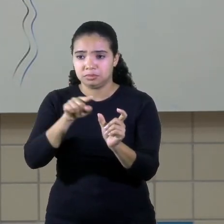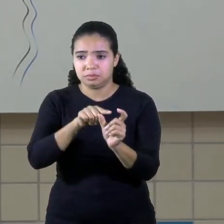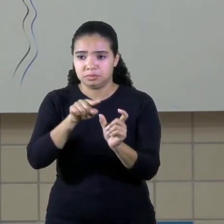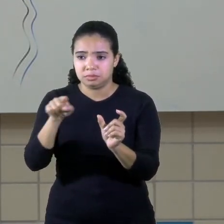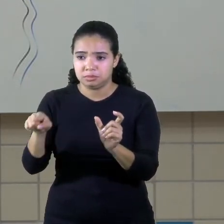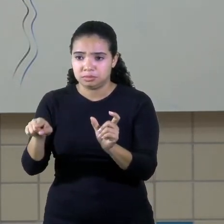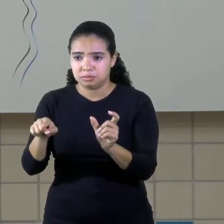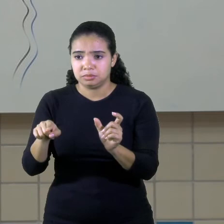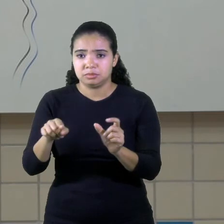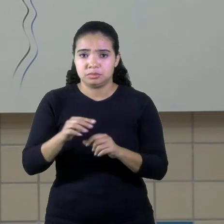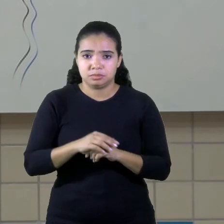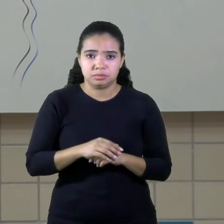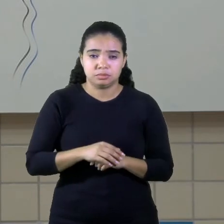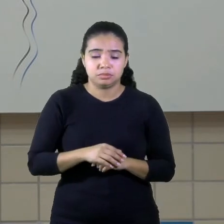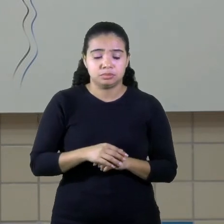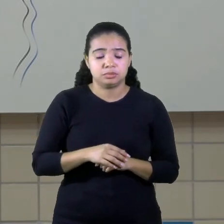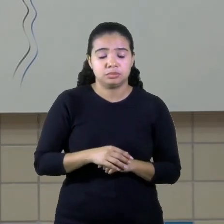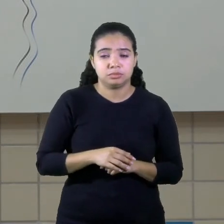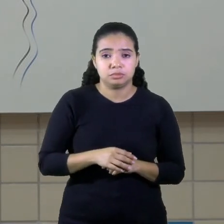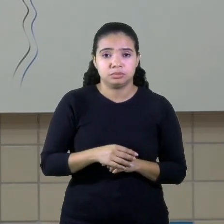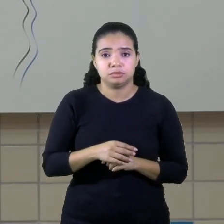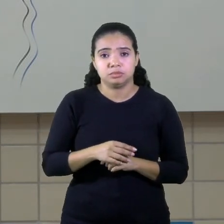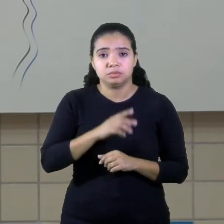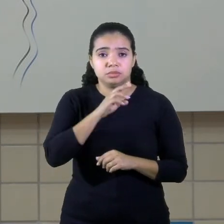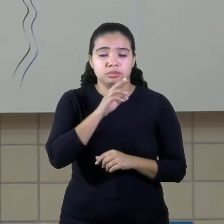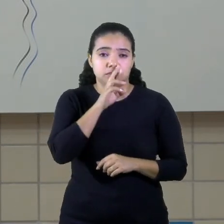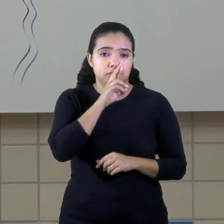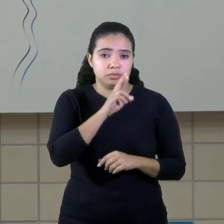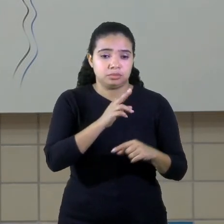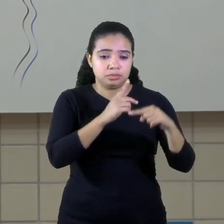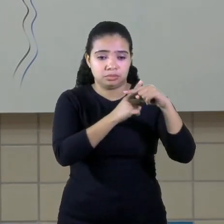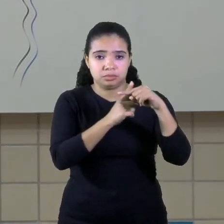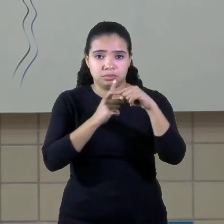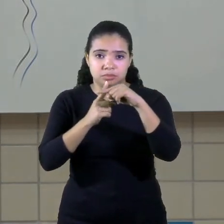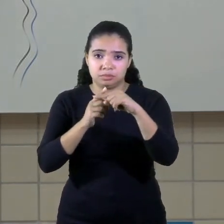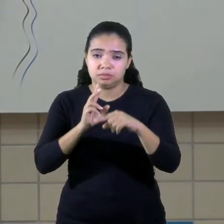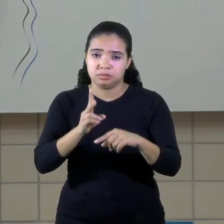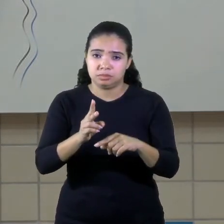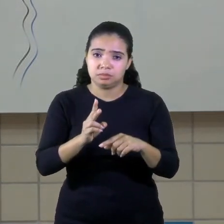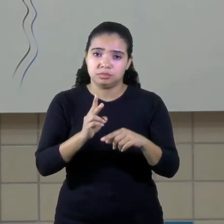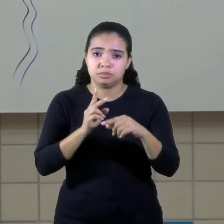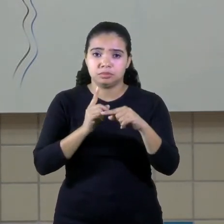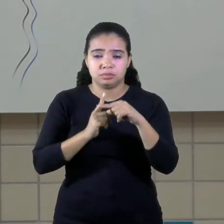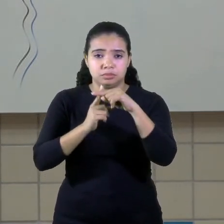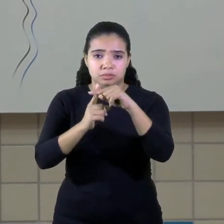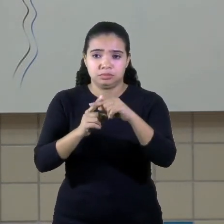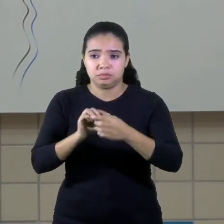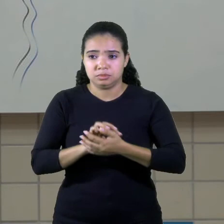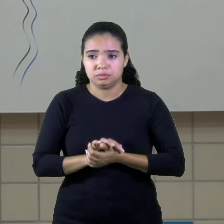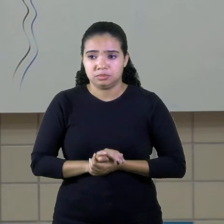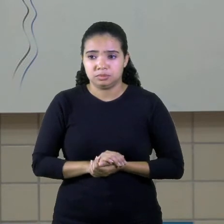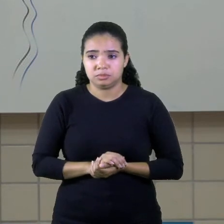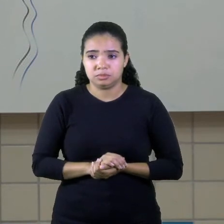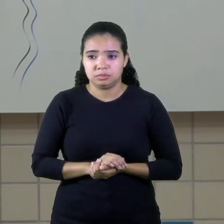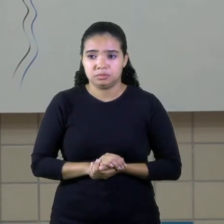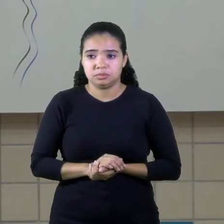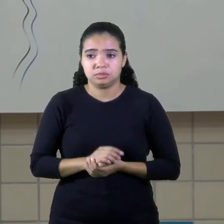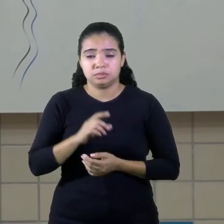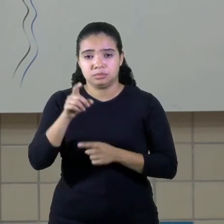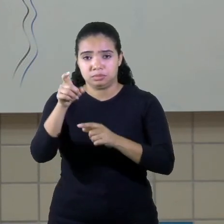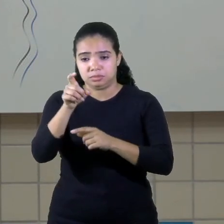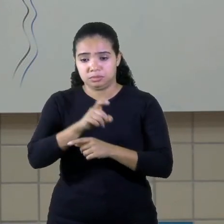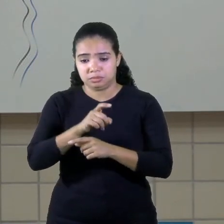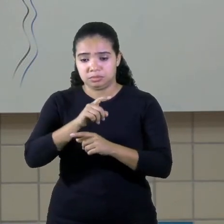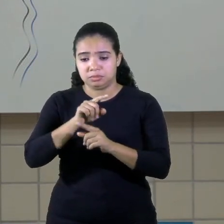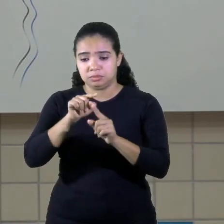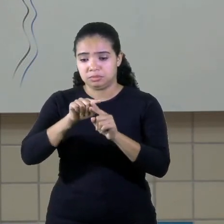iguais na multiplicação e divisão, o resultado sempre é positivo, ok? X multiplicado por